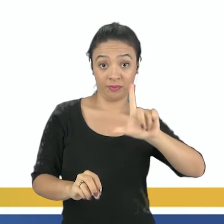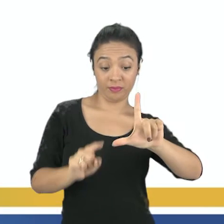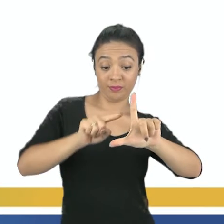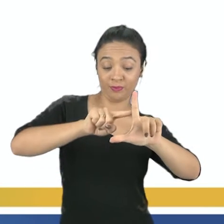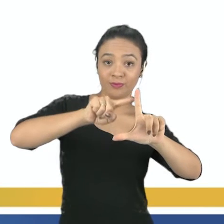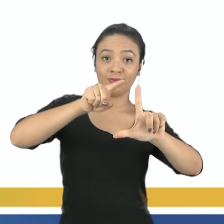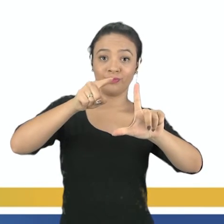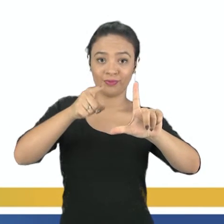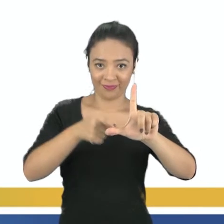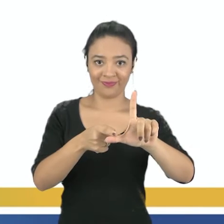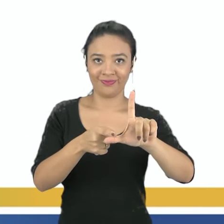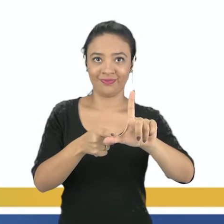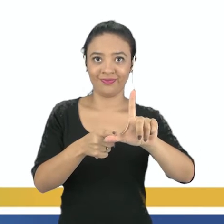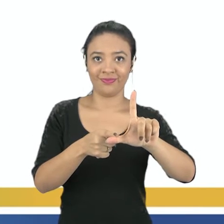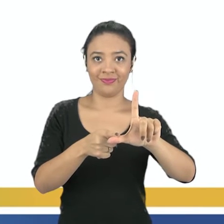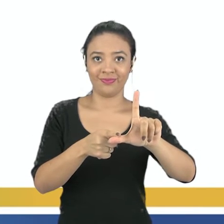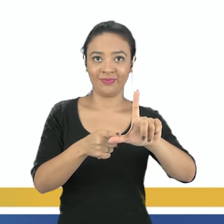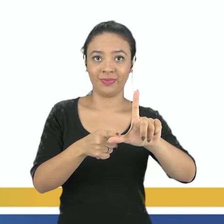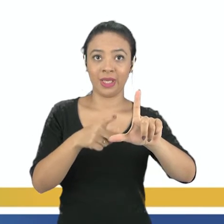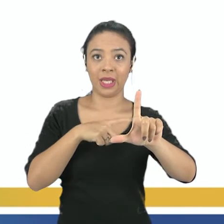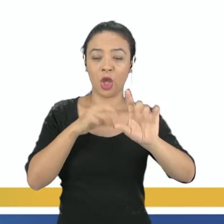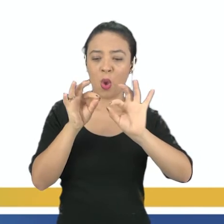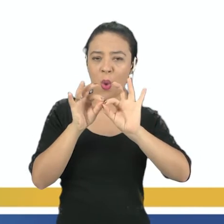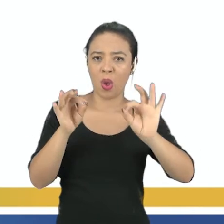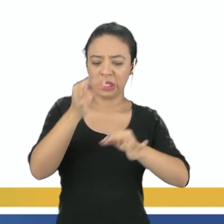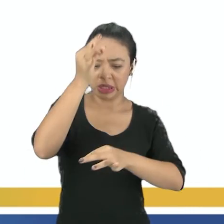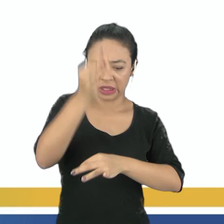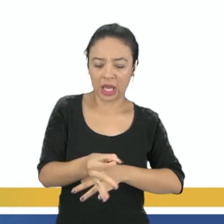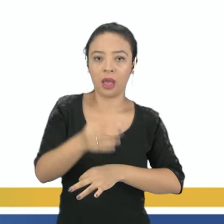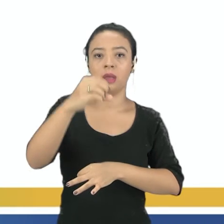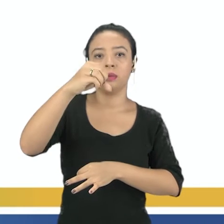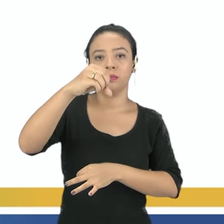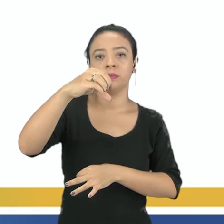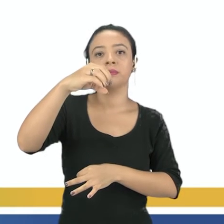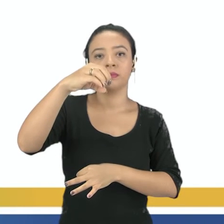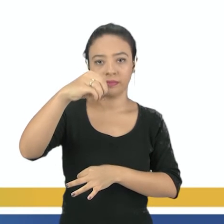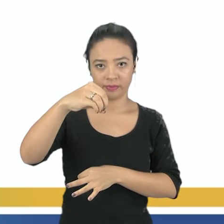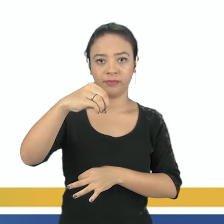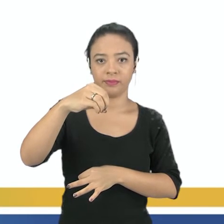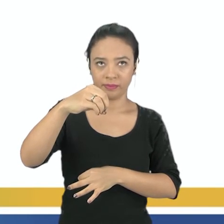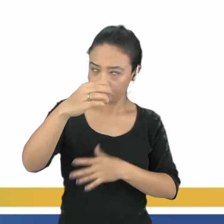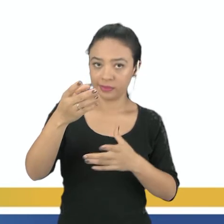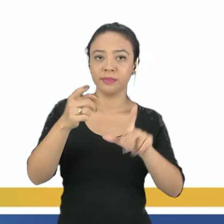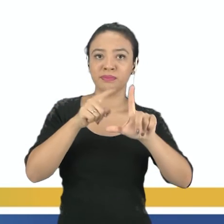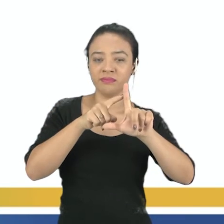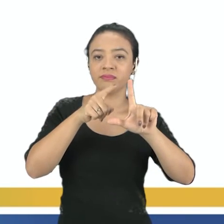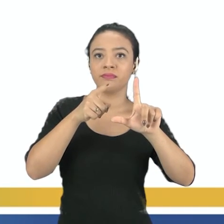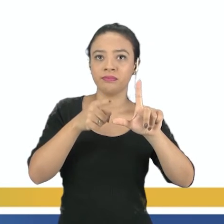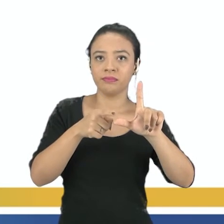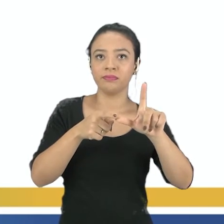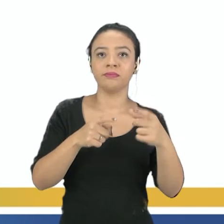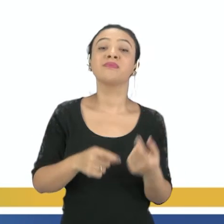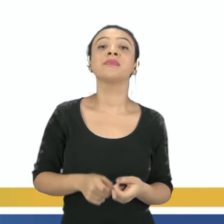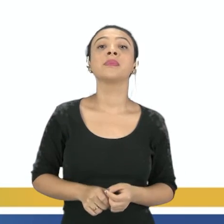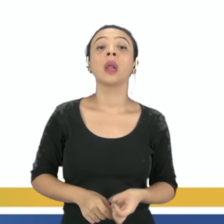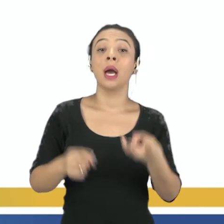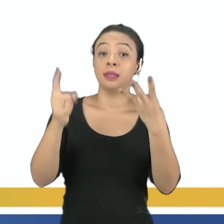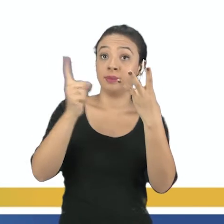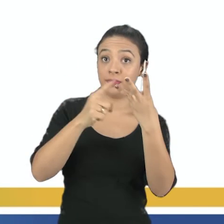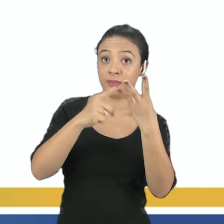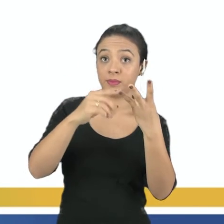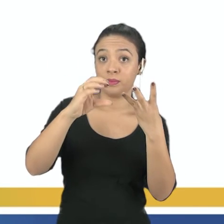anteriormente E é aquele ângulo que tem medida exatamente aí de 90 graus né